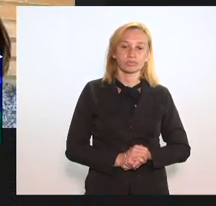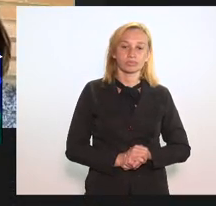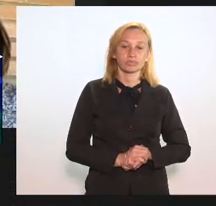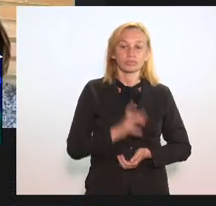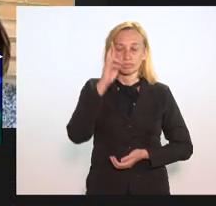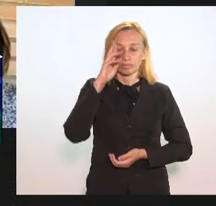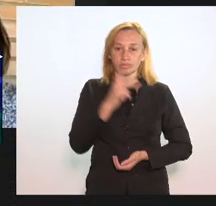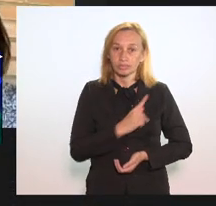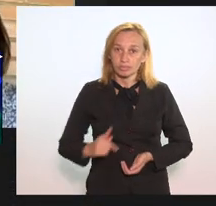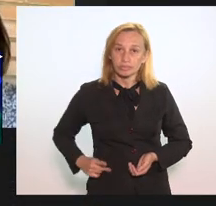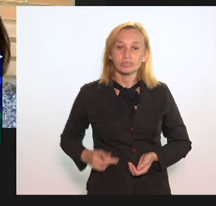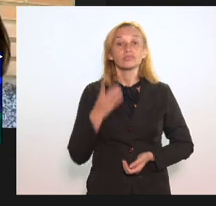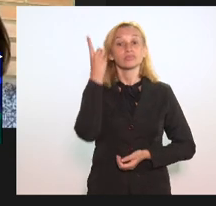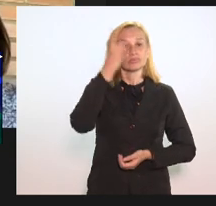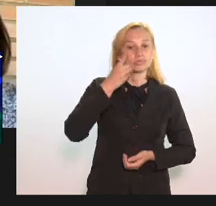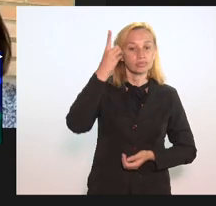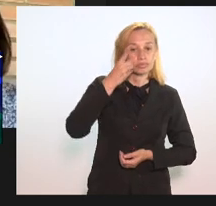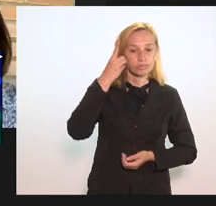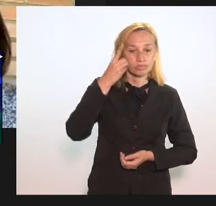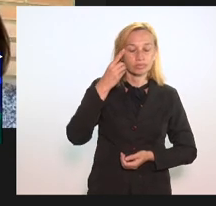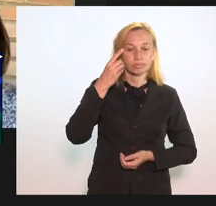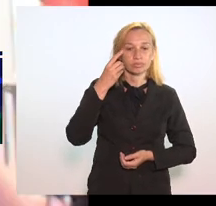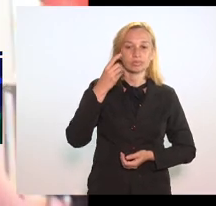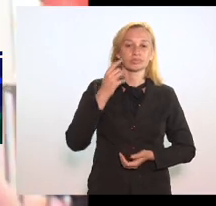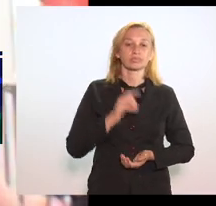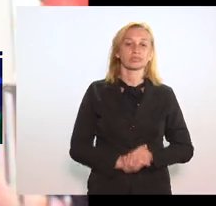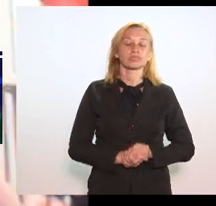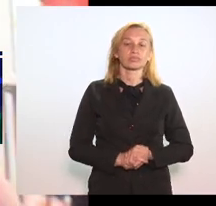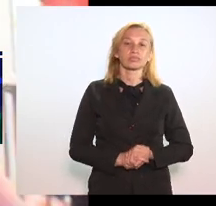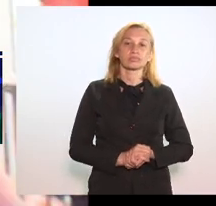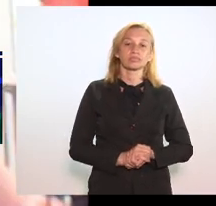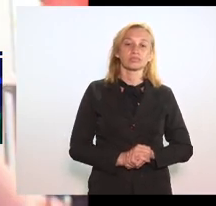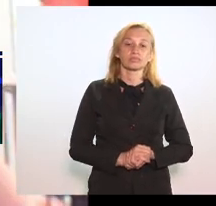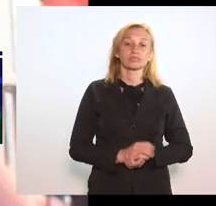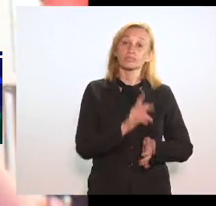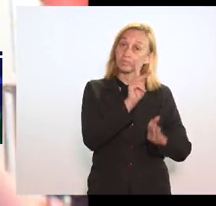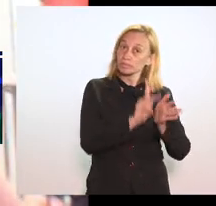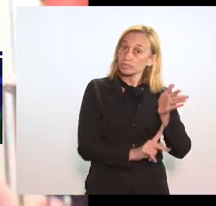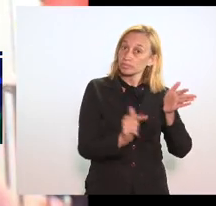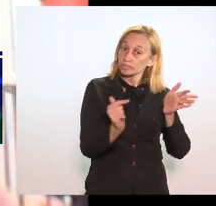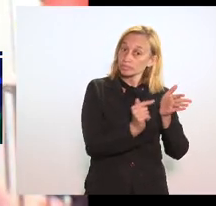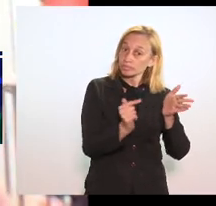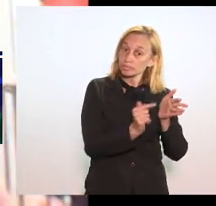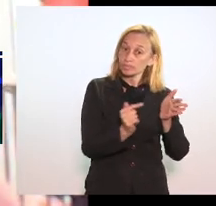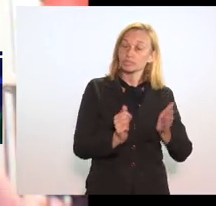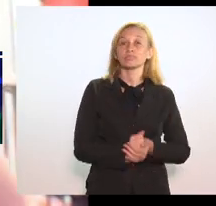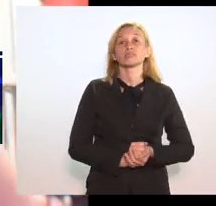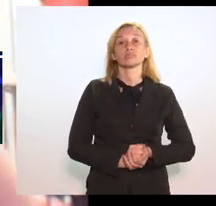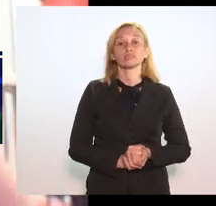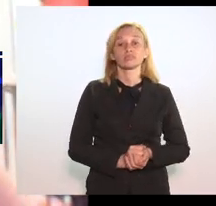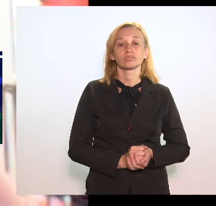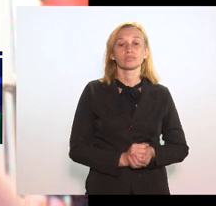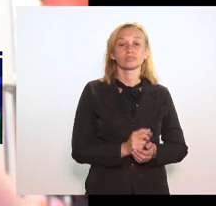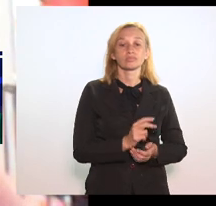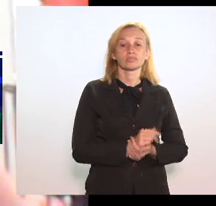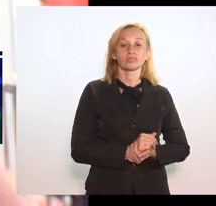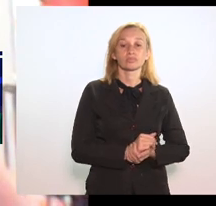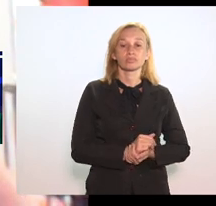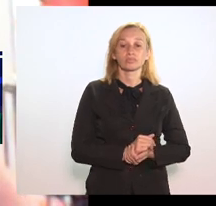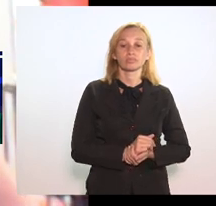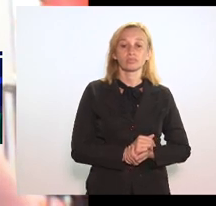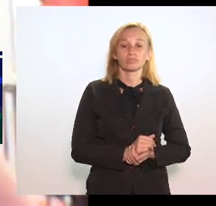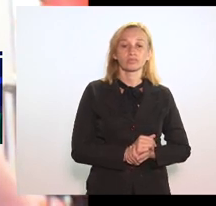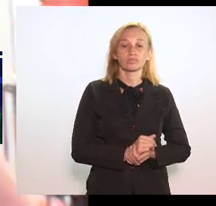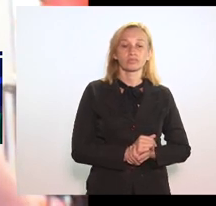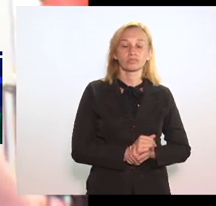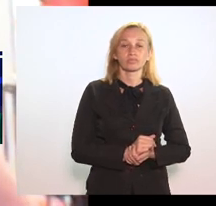o seu presidente deputados e deputadas esse projeto acabou ganhando um tom de